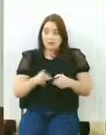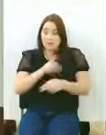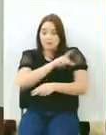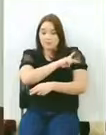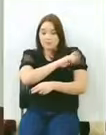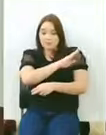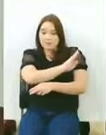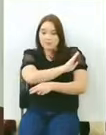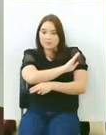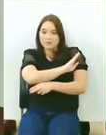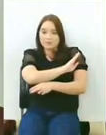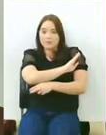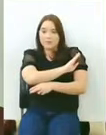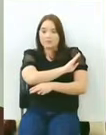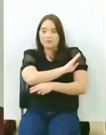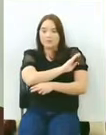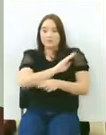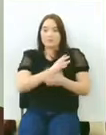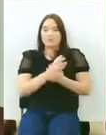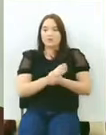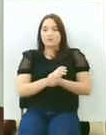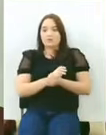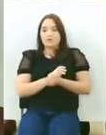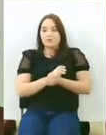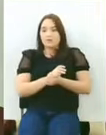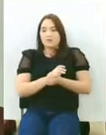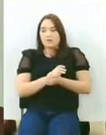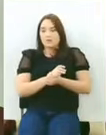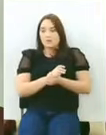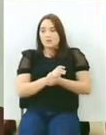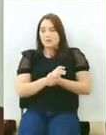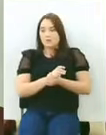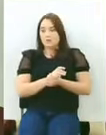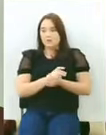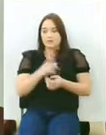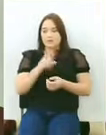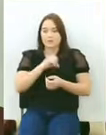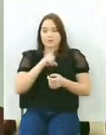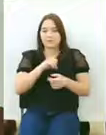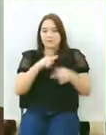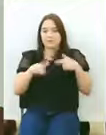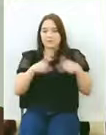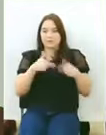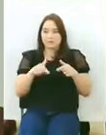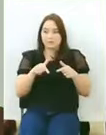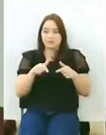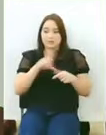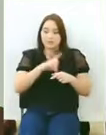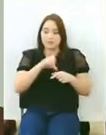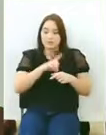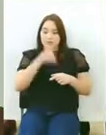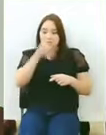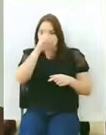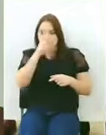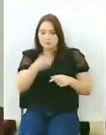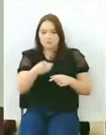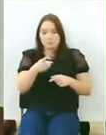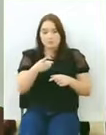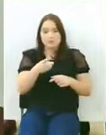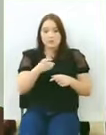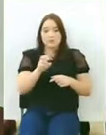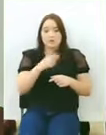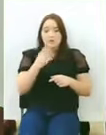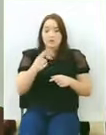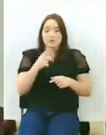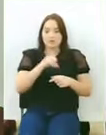Assim, quando que presbíteros agem como dominadores? Quando o seu procedimento nega as suas